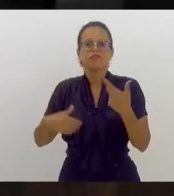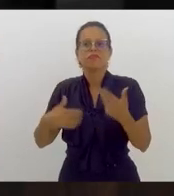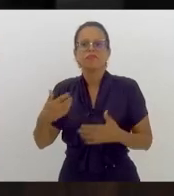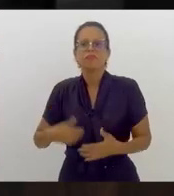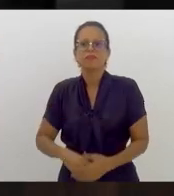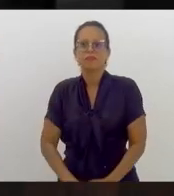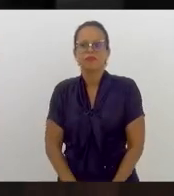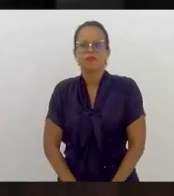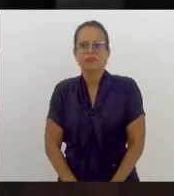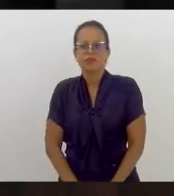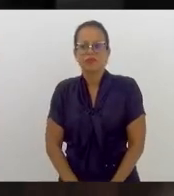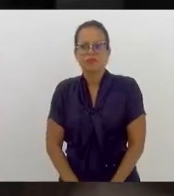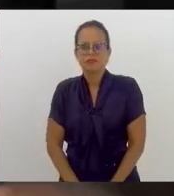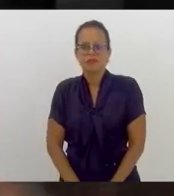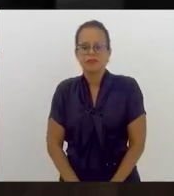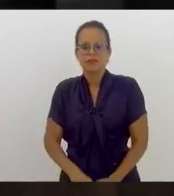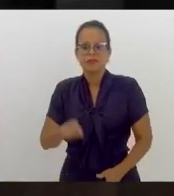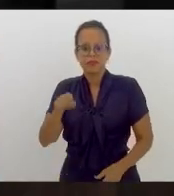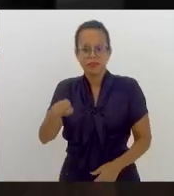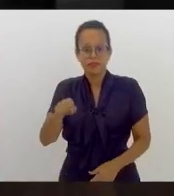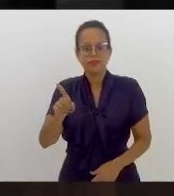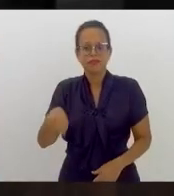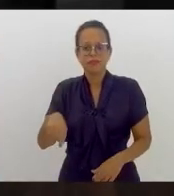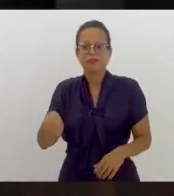Esse deputado Luiz está em discussão.